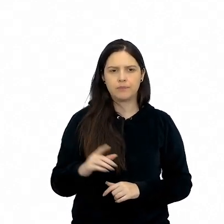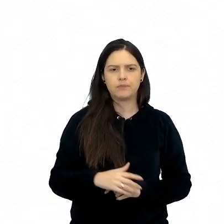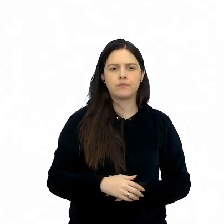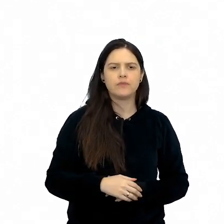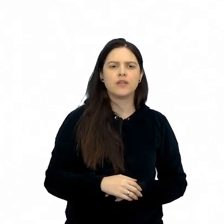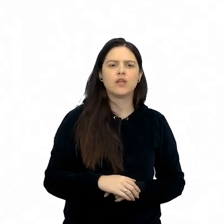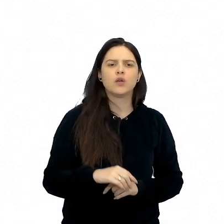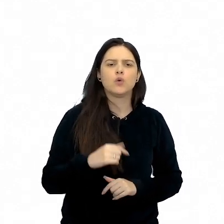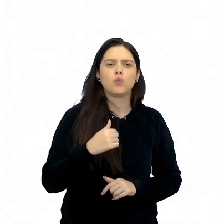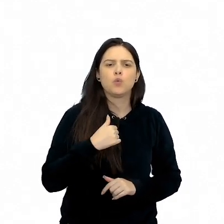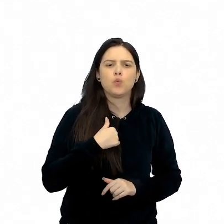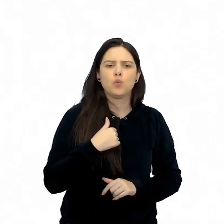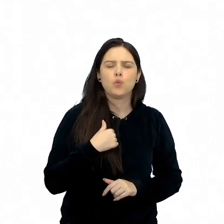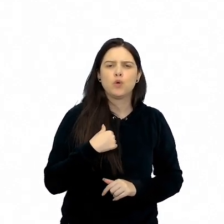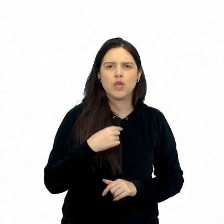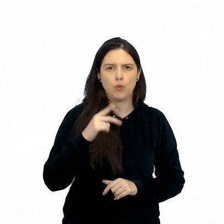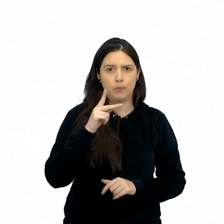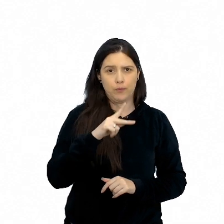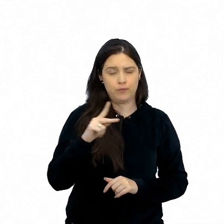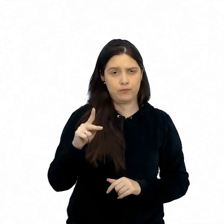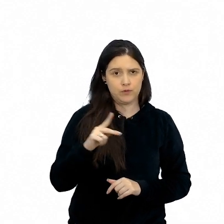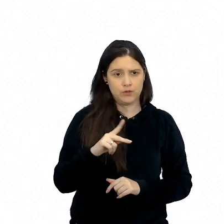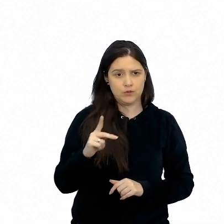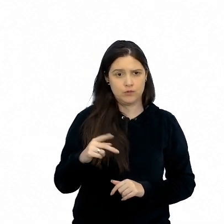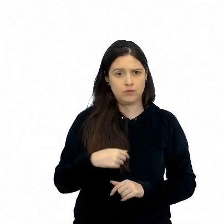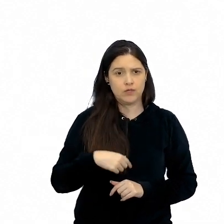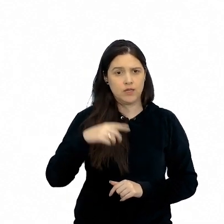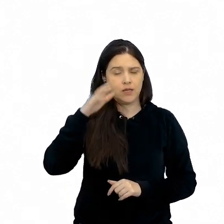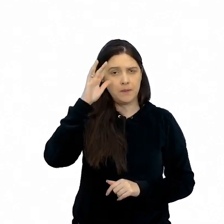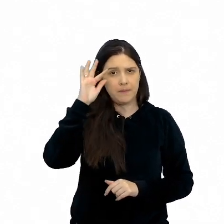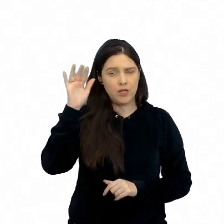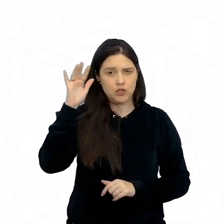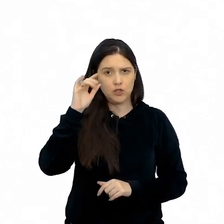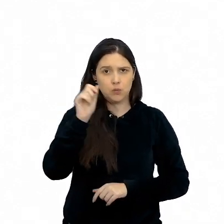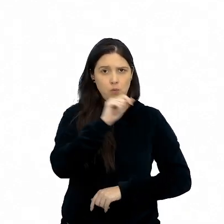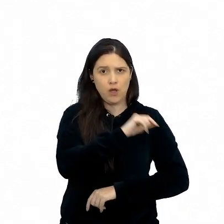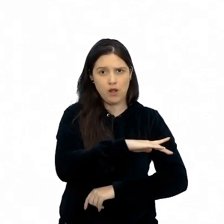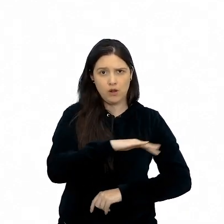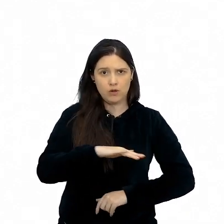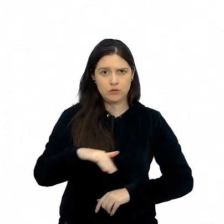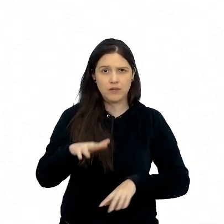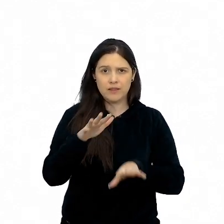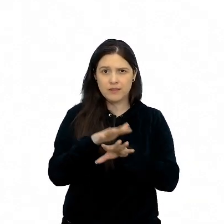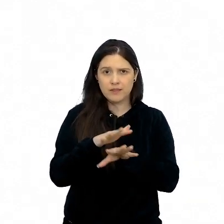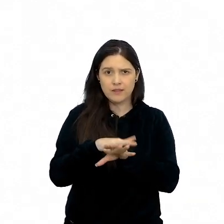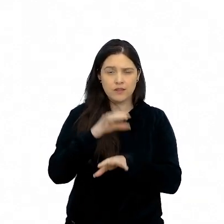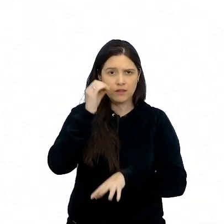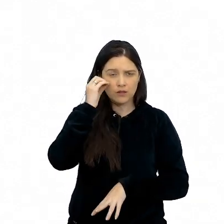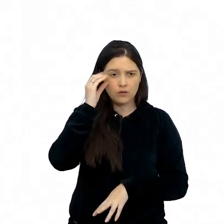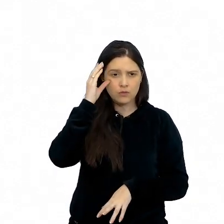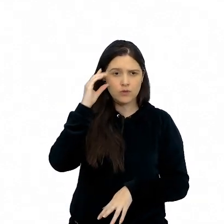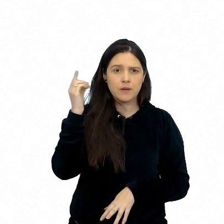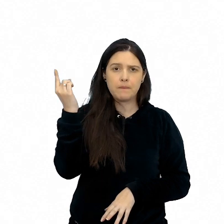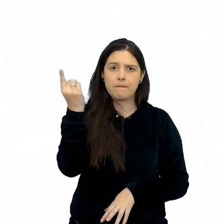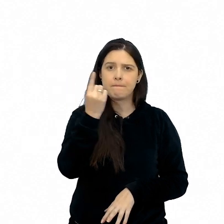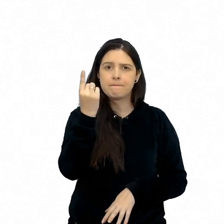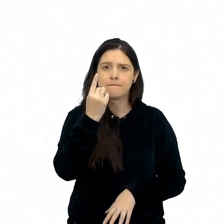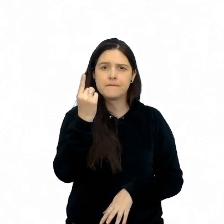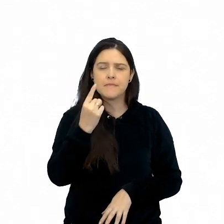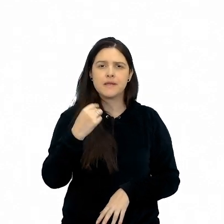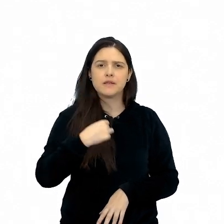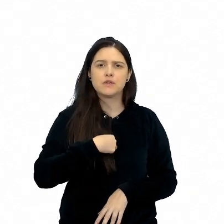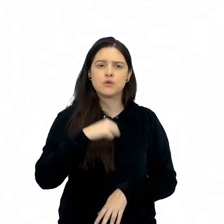o que eu, professor, imagino que o meu aluno tenha que conhecer de quadrado? Então, a primeira coisa,